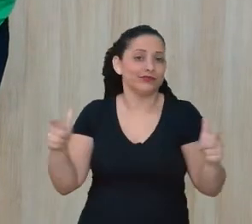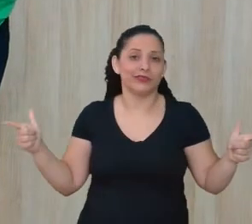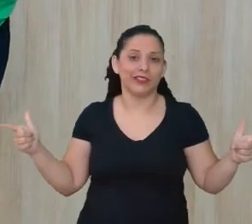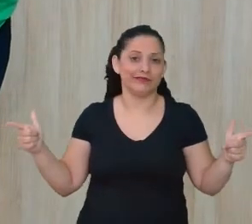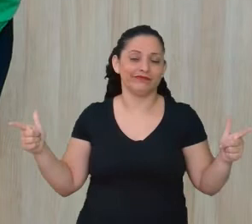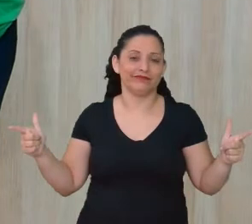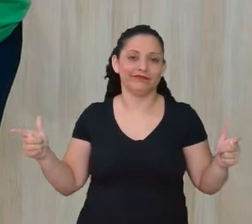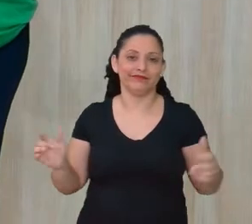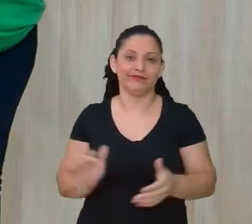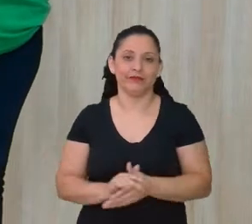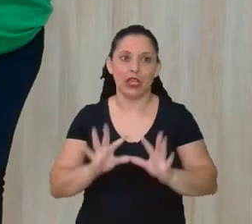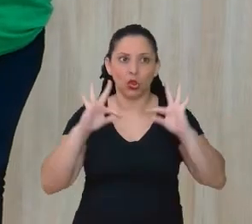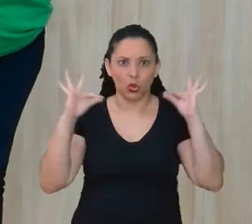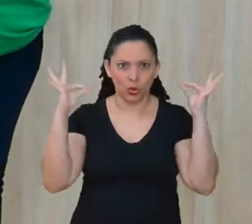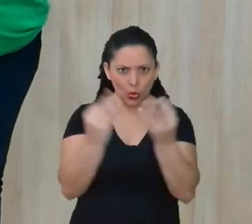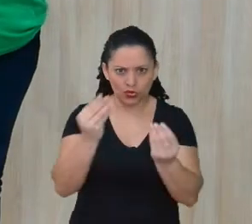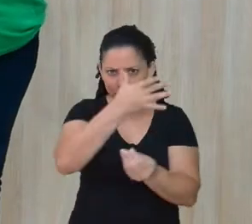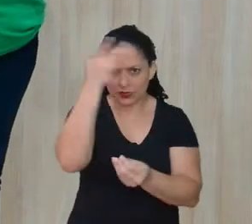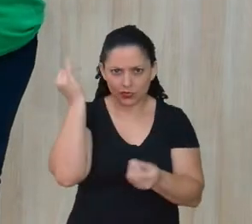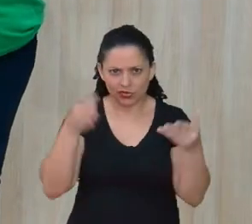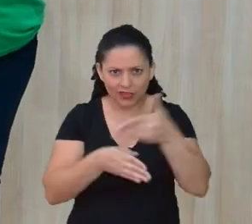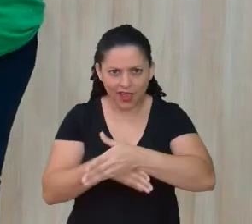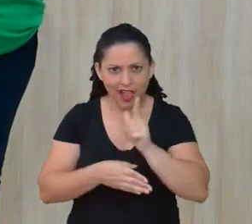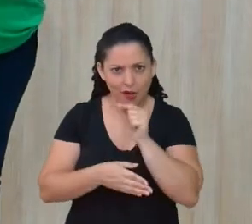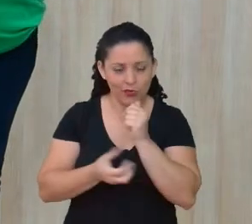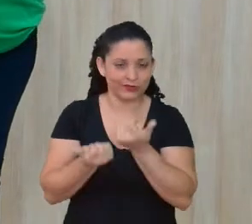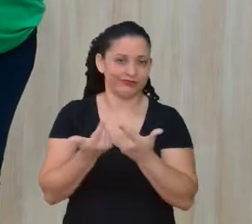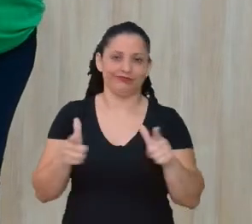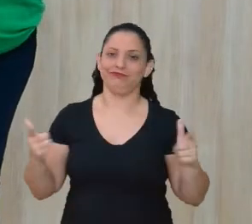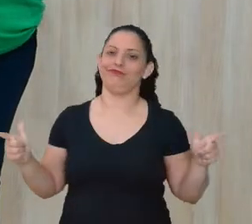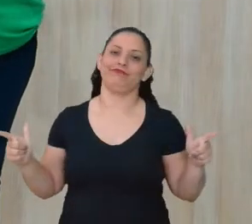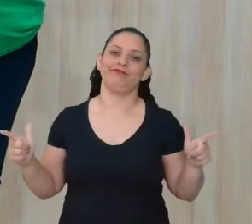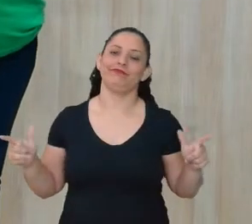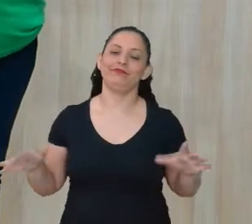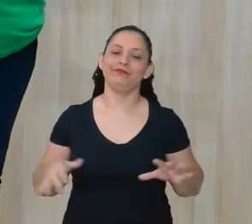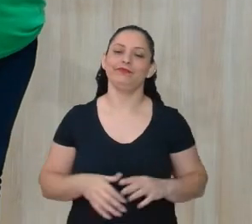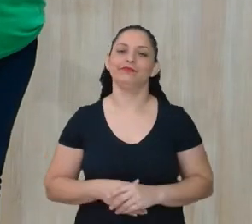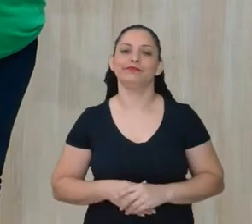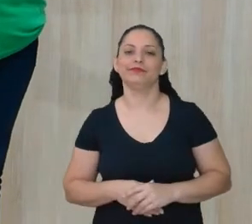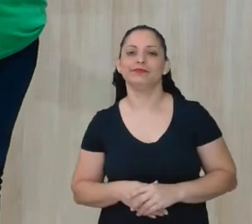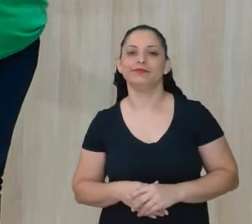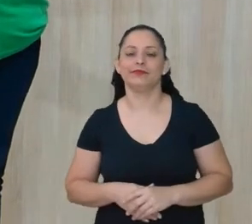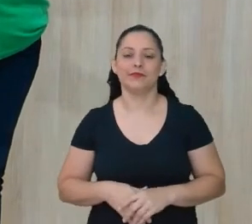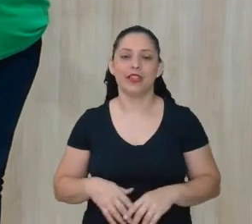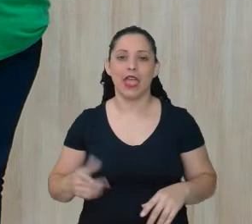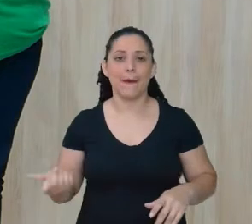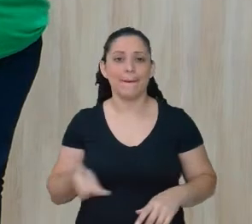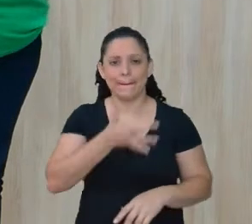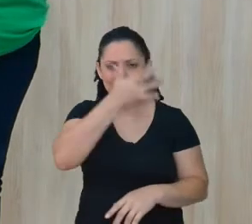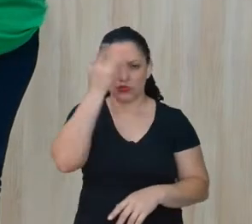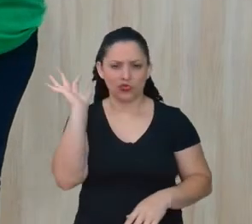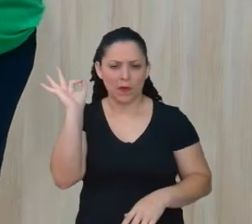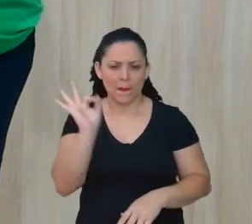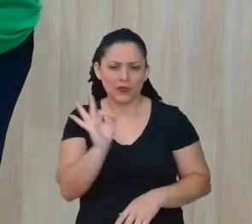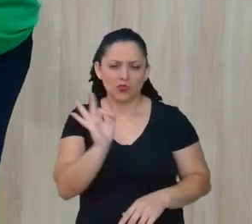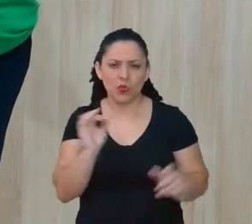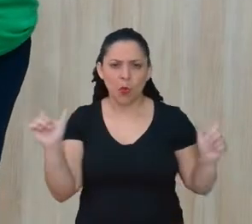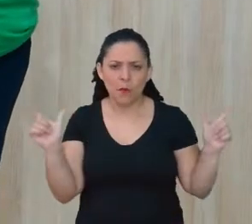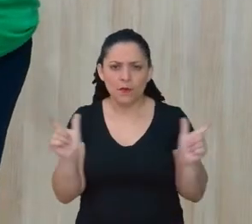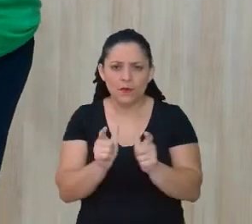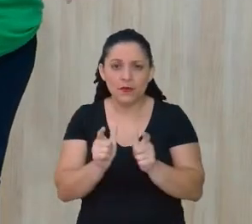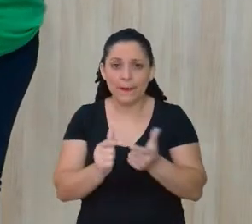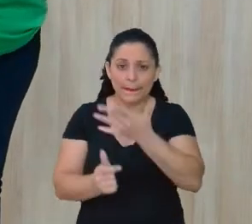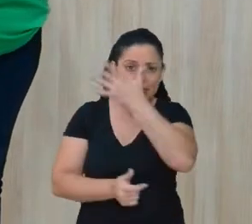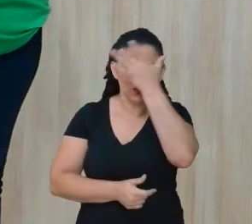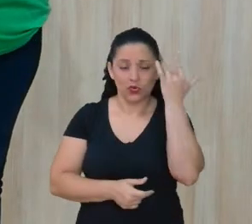essa acessibilidade para todos. Na verdade, a menor parte da população é que deve ter acesso